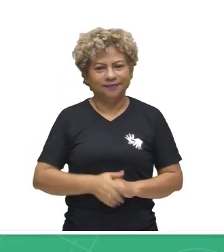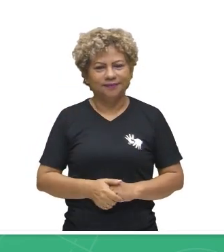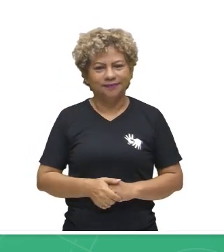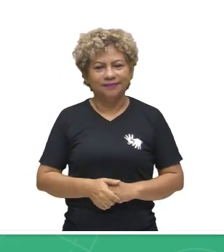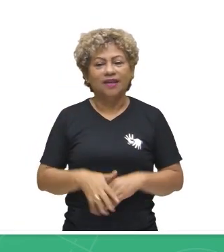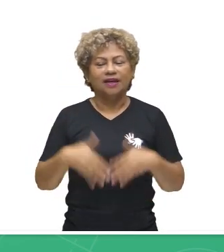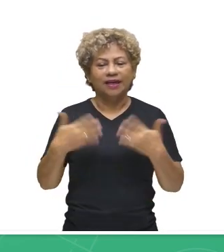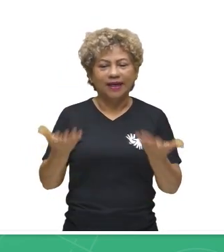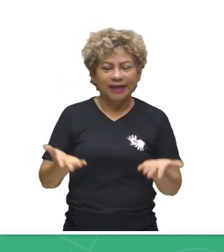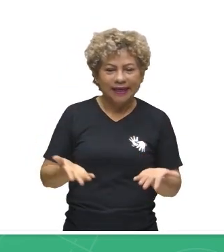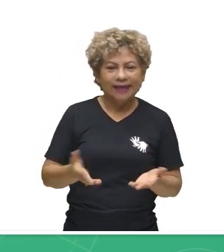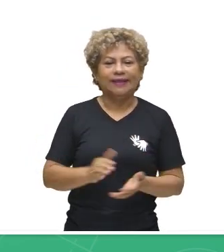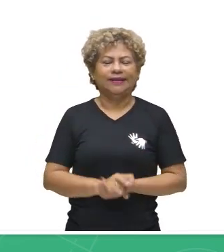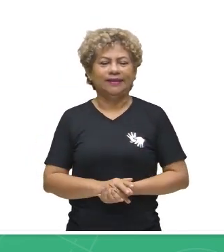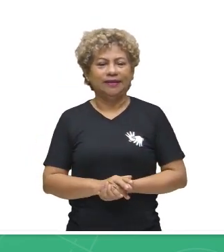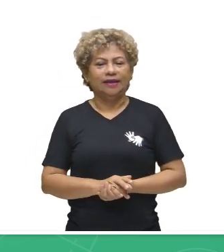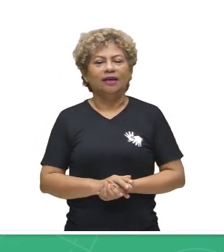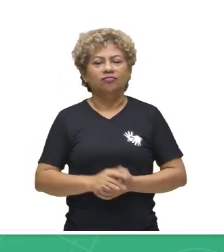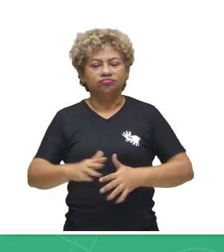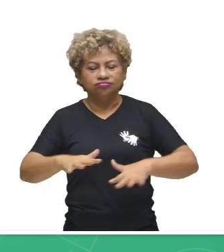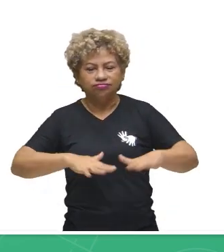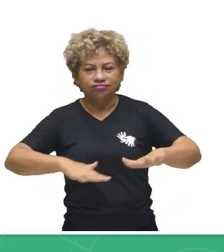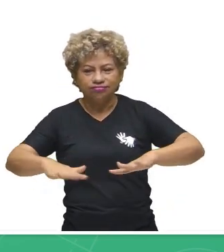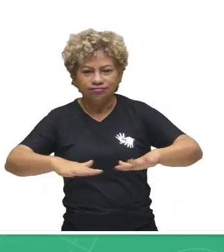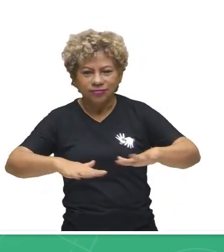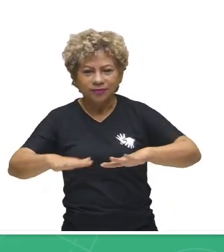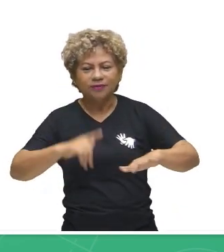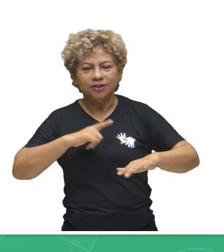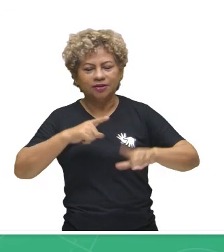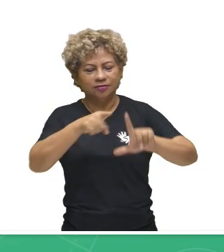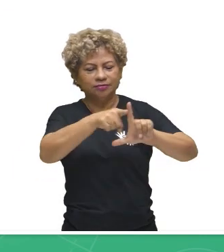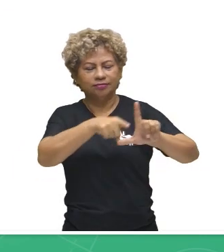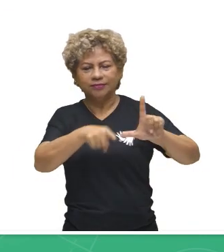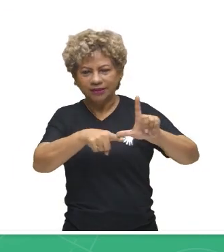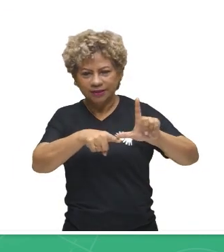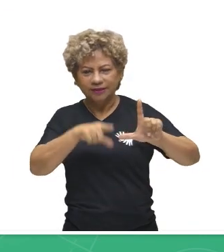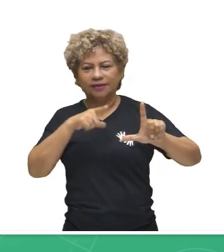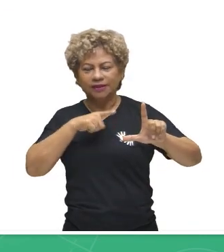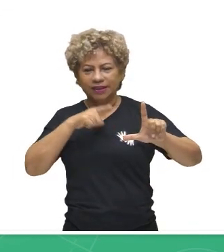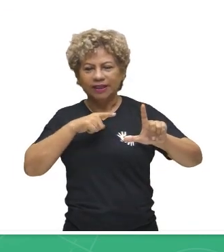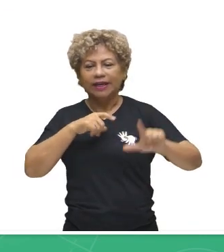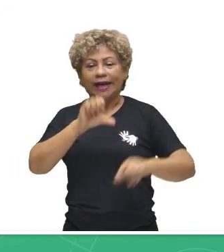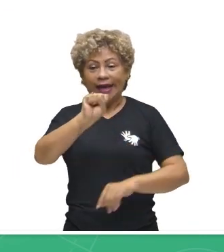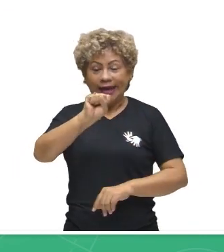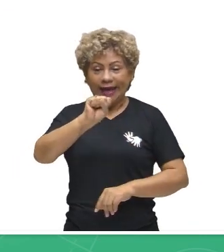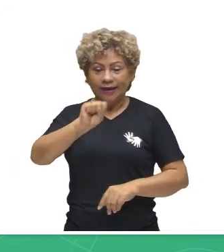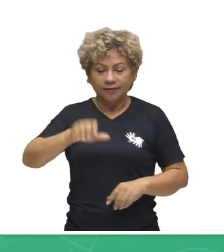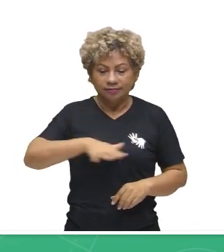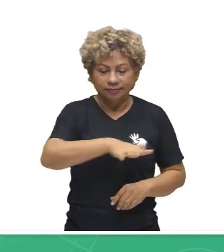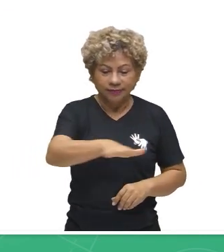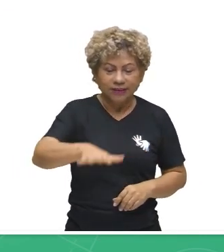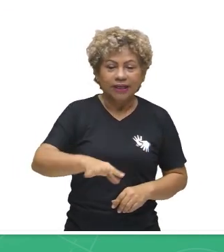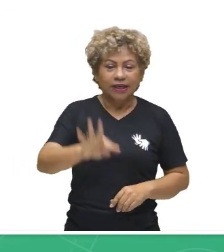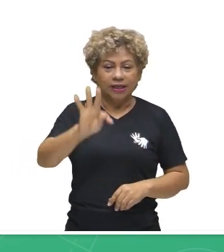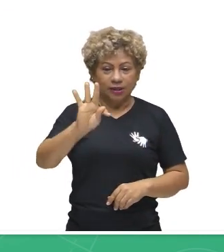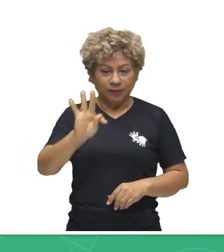A velocidade escalar é obtida a partir do gráfico S, de espaço, versus T, de